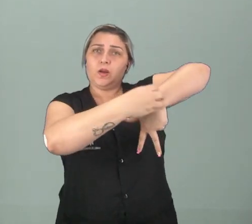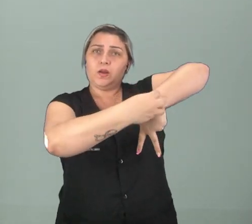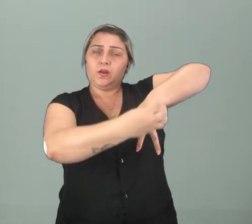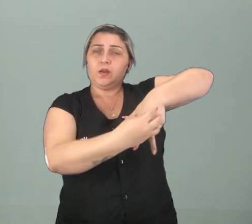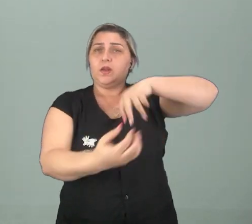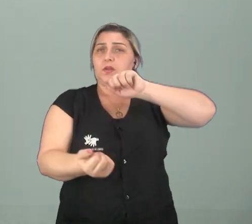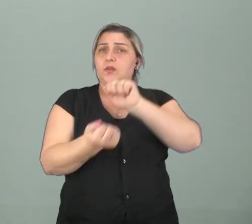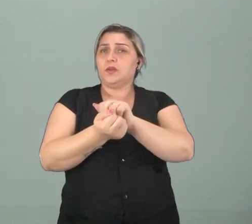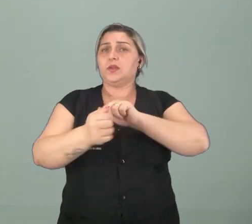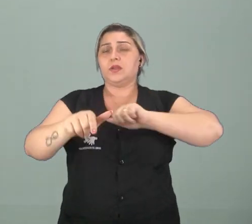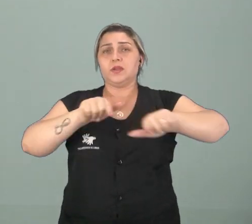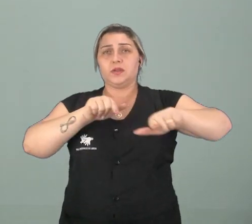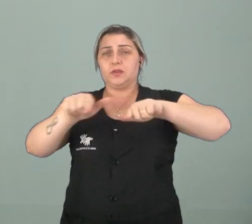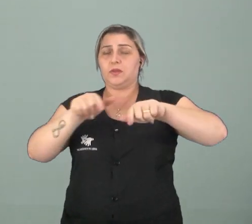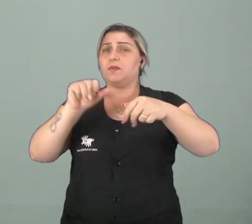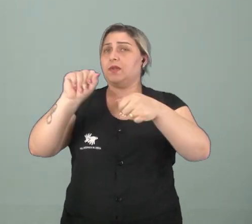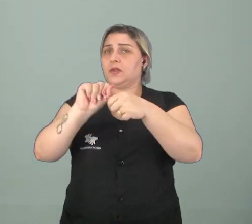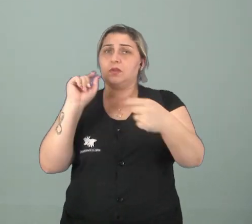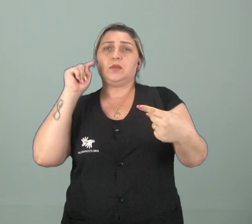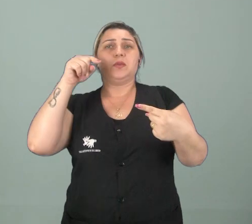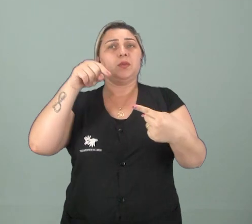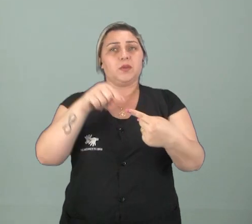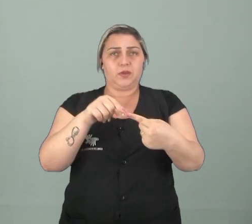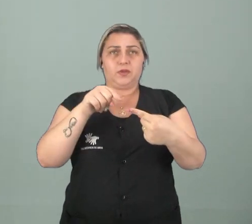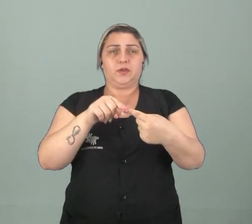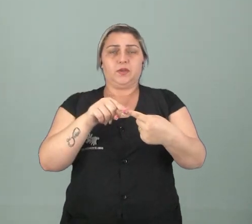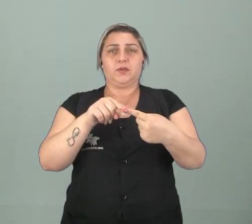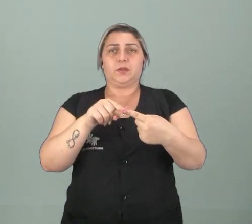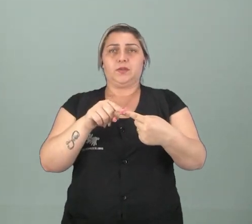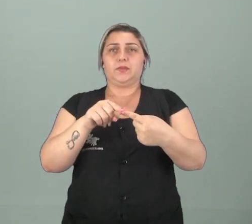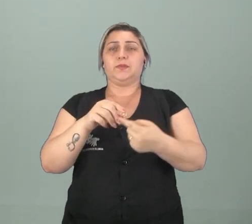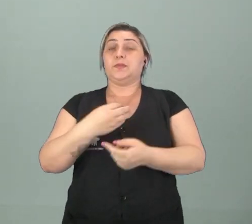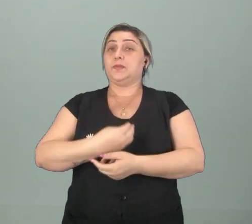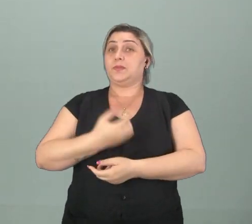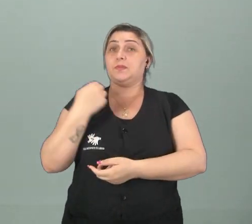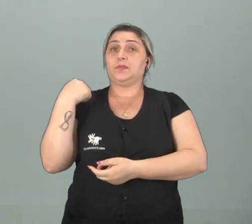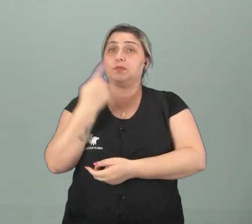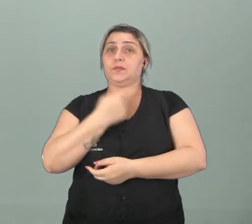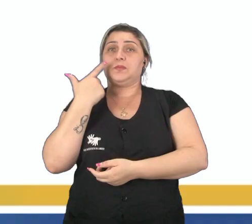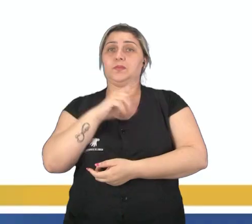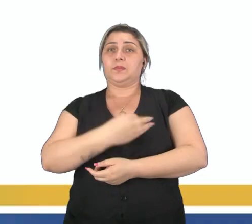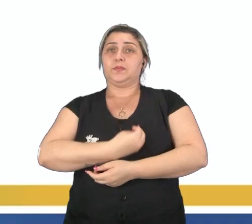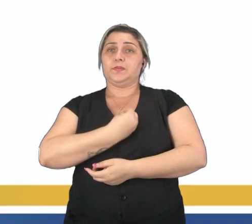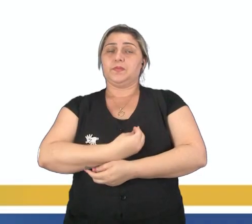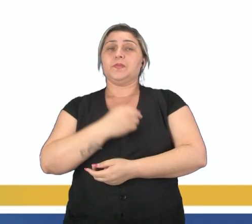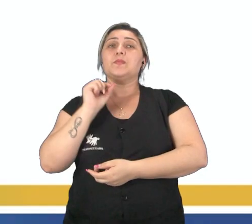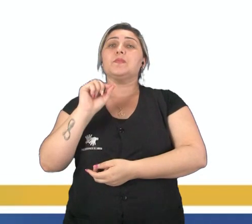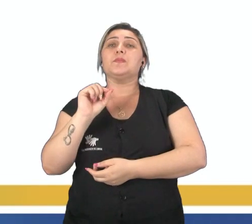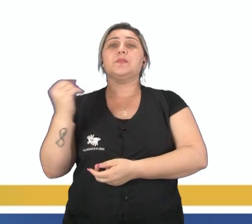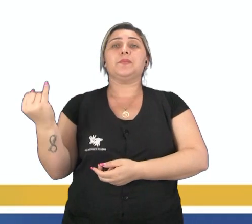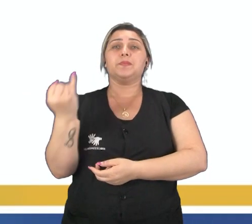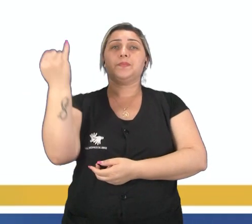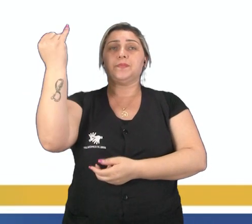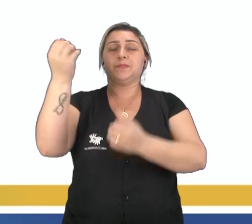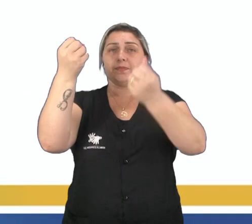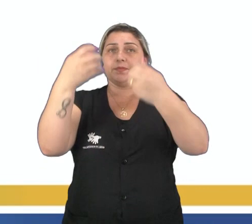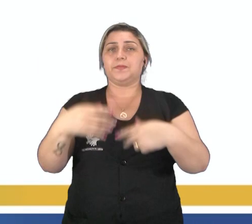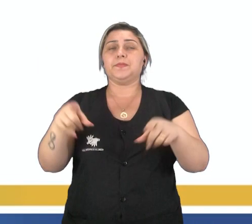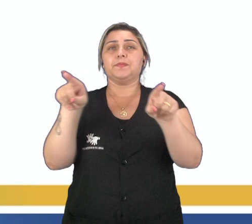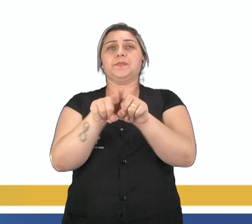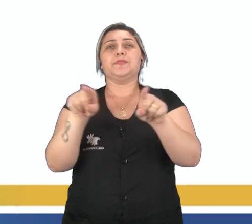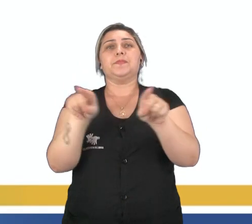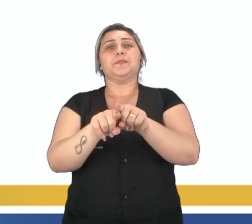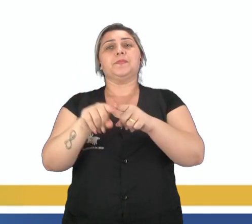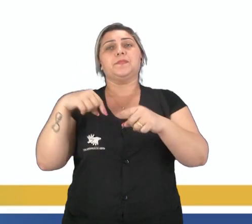trabalhando juntamente para realizar processos para nos manter vivos. E o que é importante a gente destacar aí também